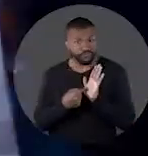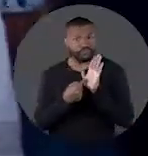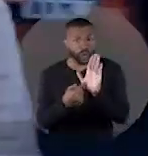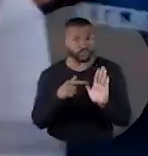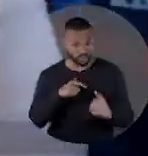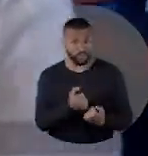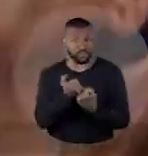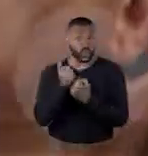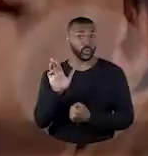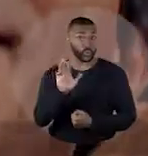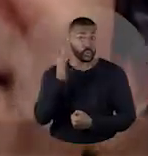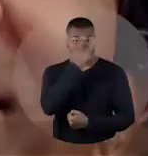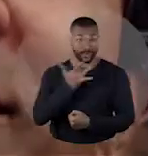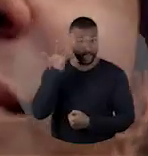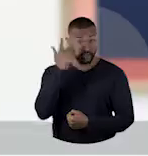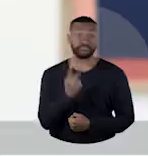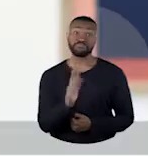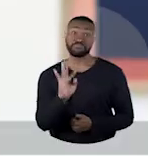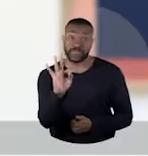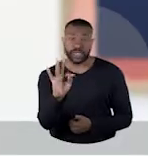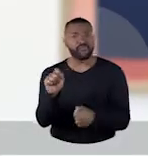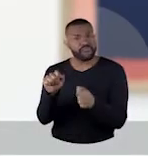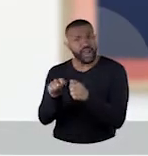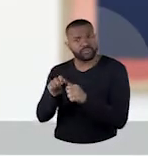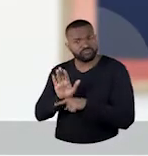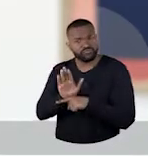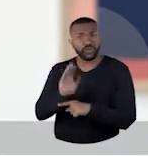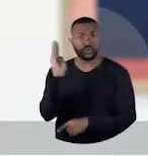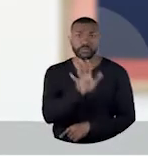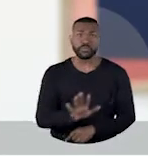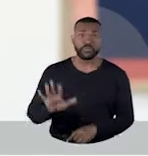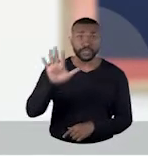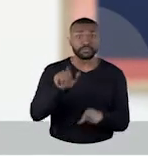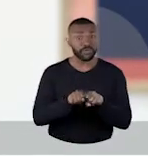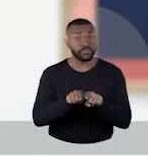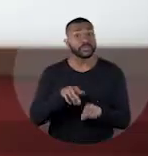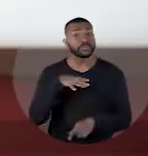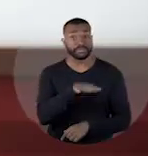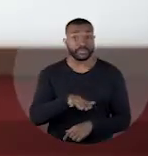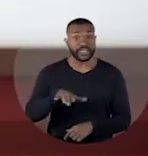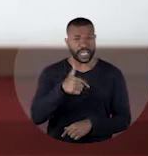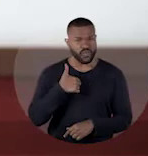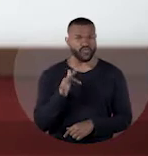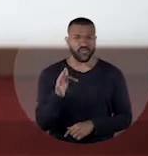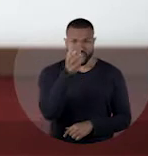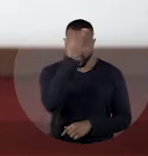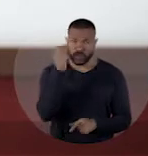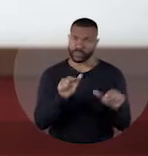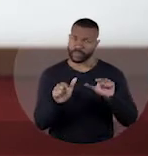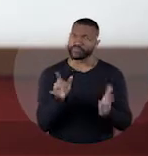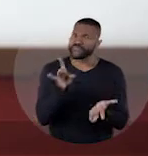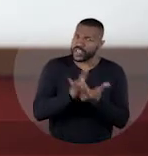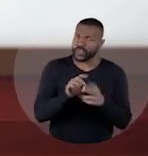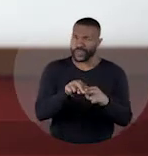Tenho o apoio de Lula, Haddad e do PT, que fizeram muito pelo Brasil e pela nossa cidade. Vou ser prefeito e vou trabalhar